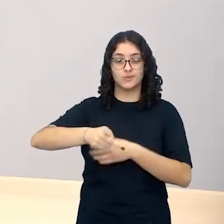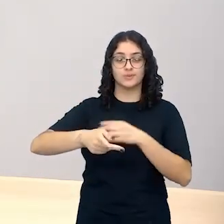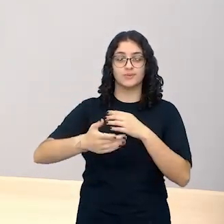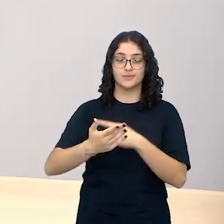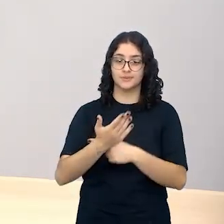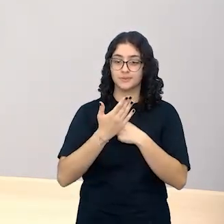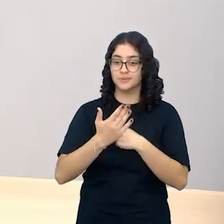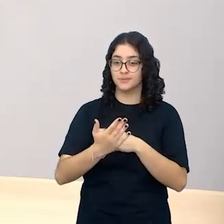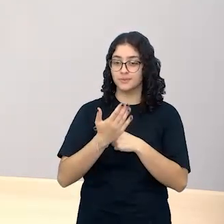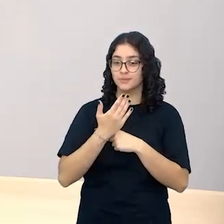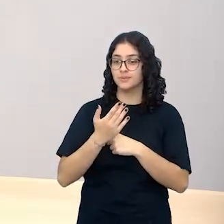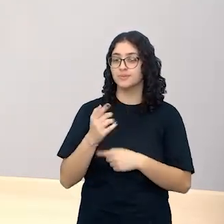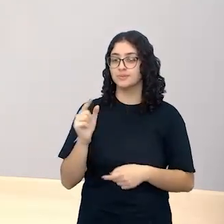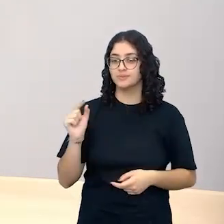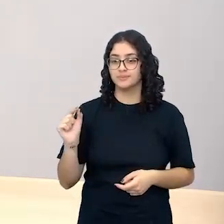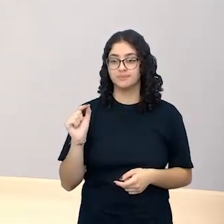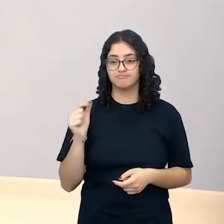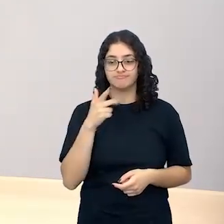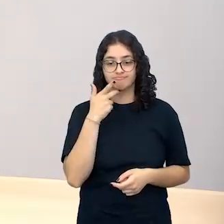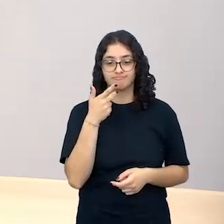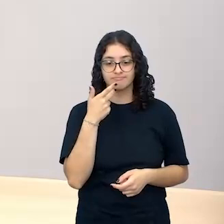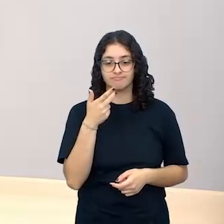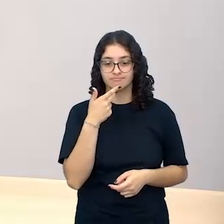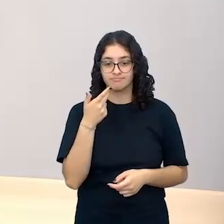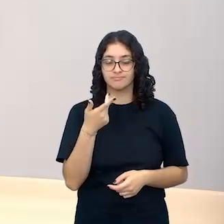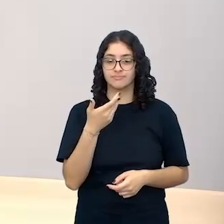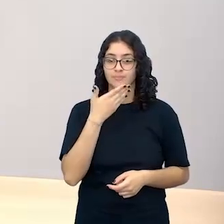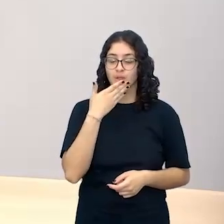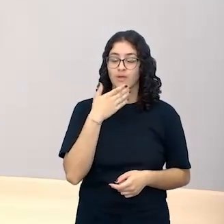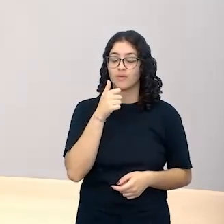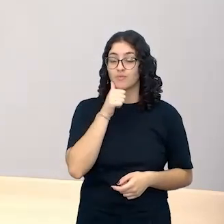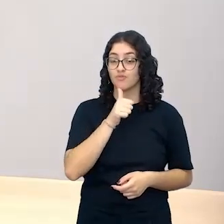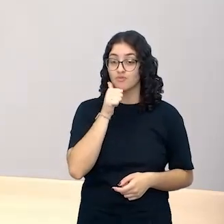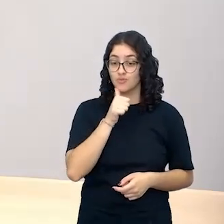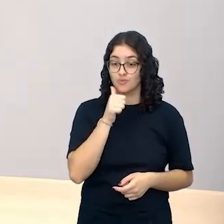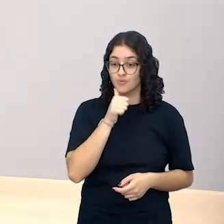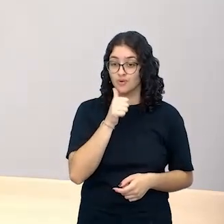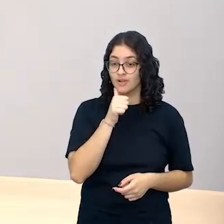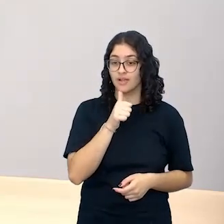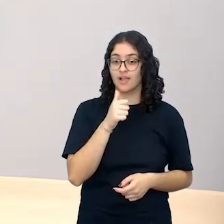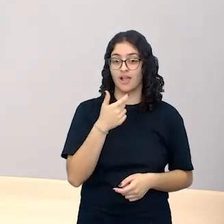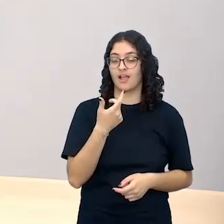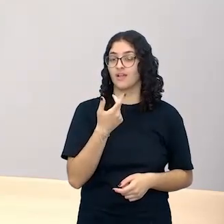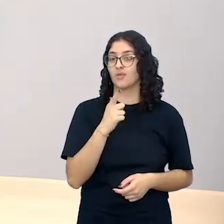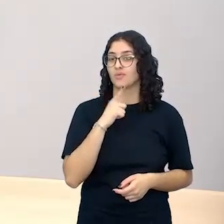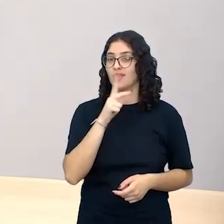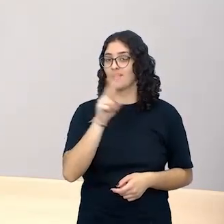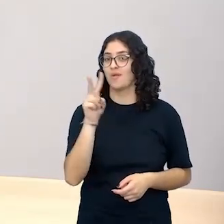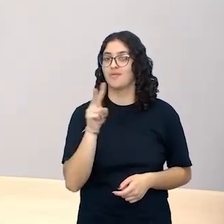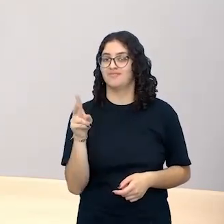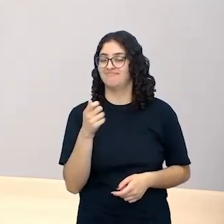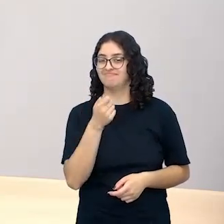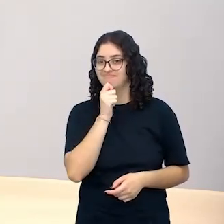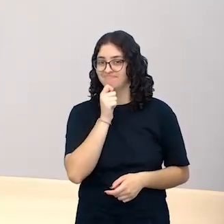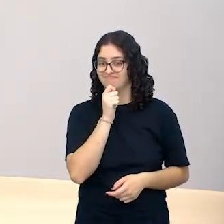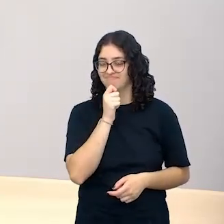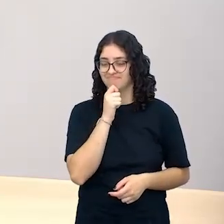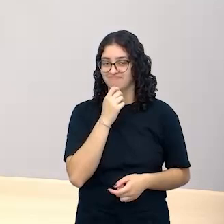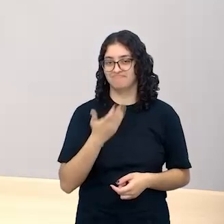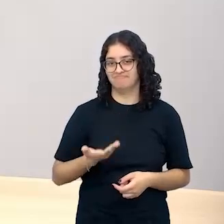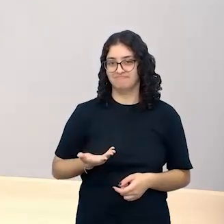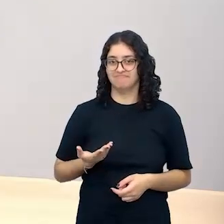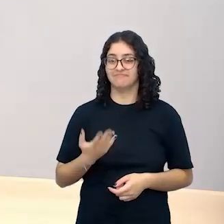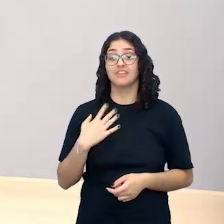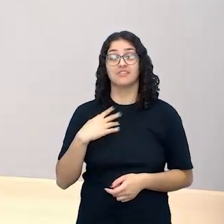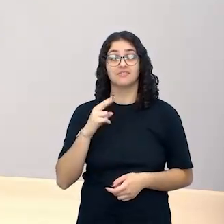aí, colocando, falando sobre mais mulheres que a gente acabou não colocando. Deixa eu ver se